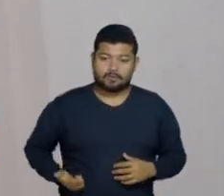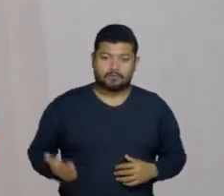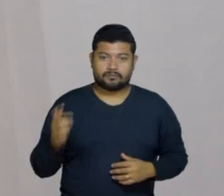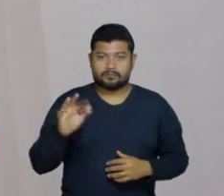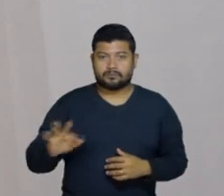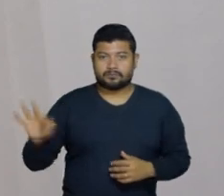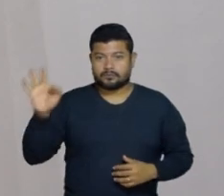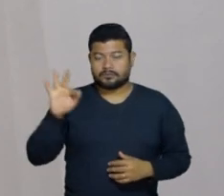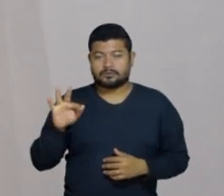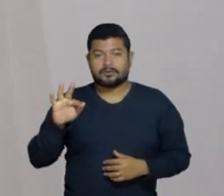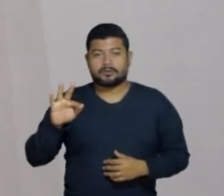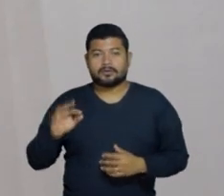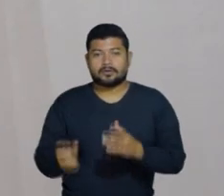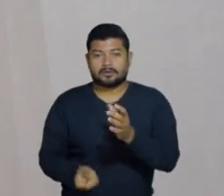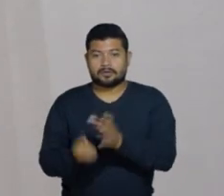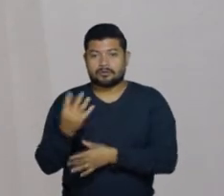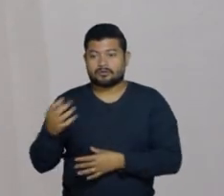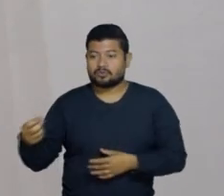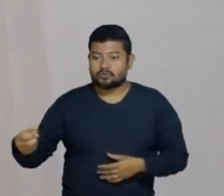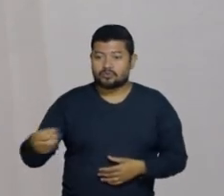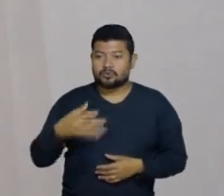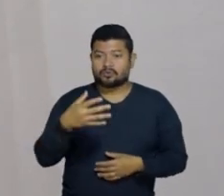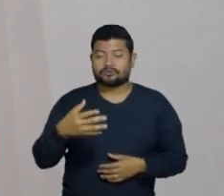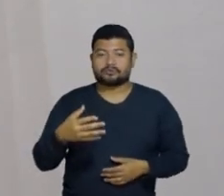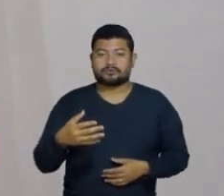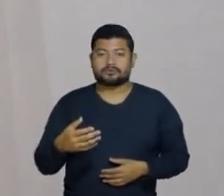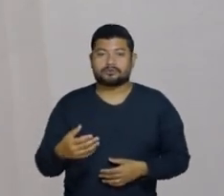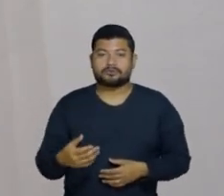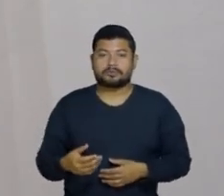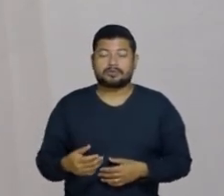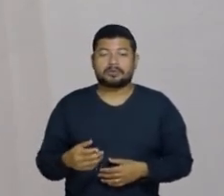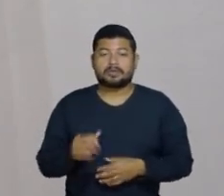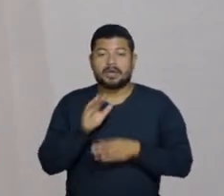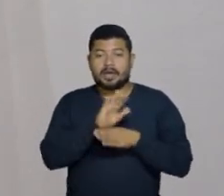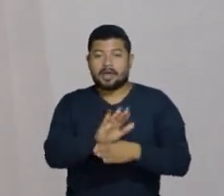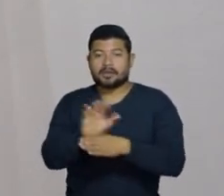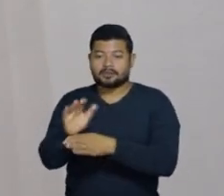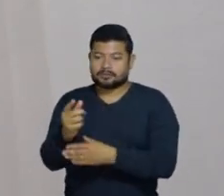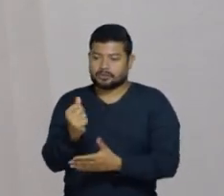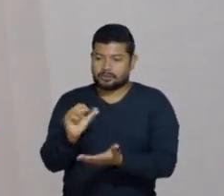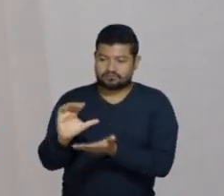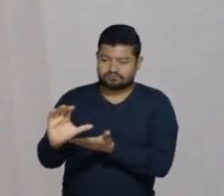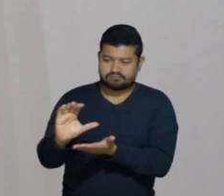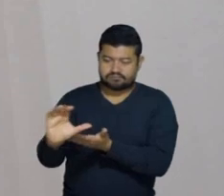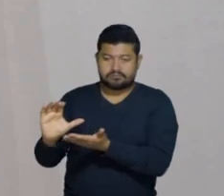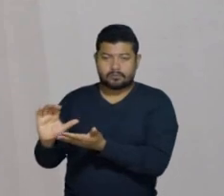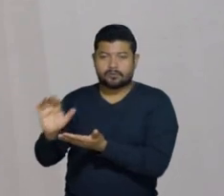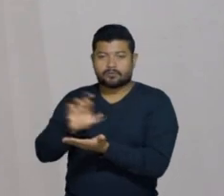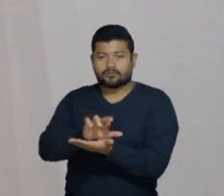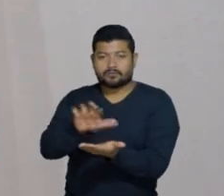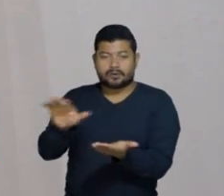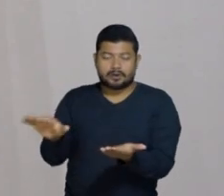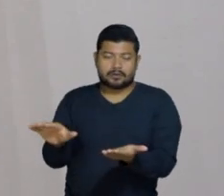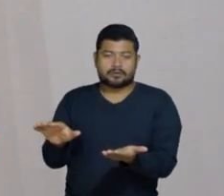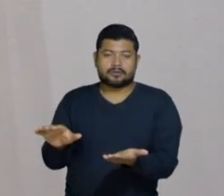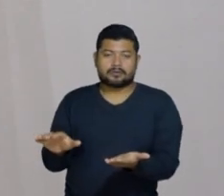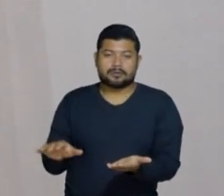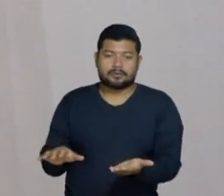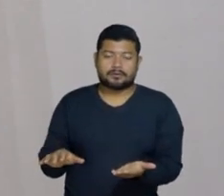e tem contemplado vários recursos para